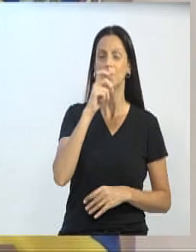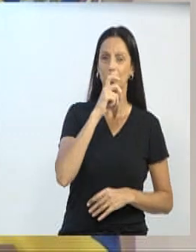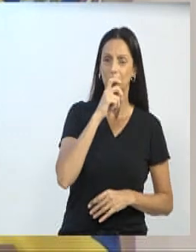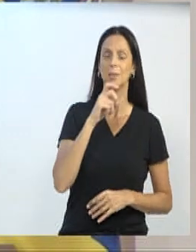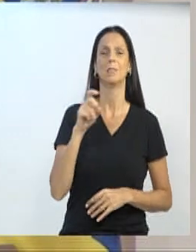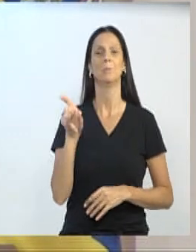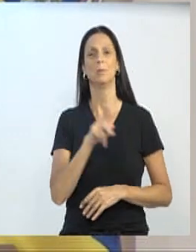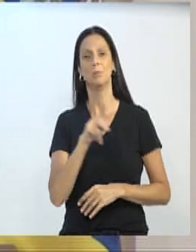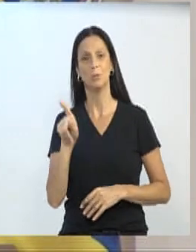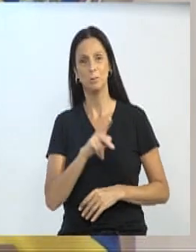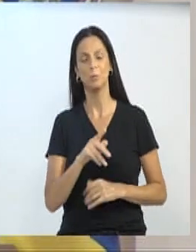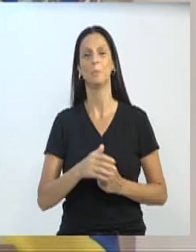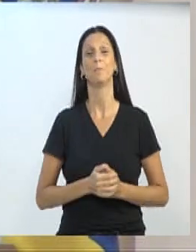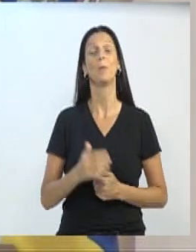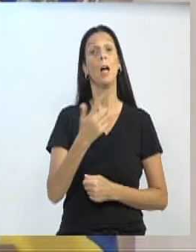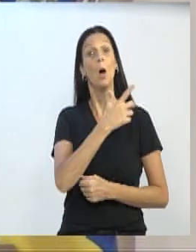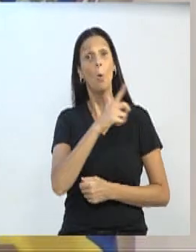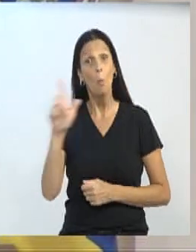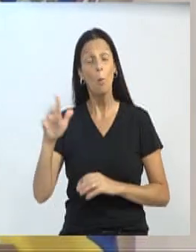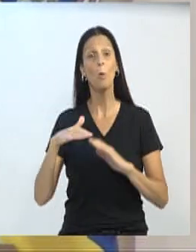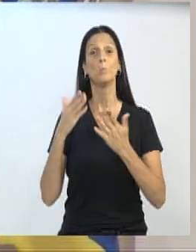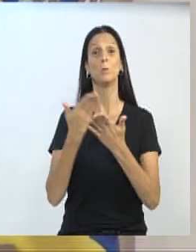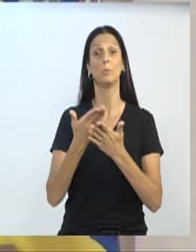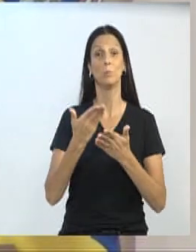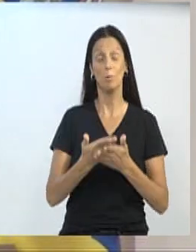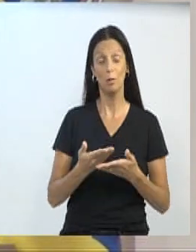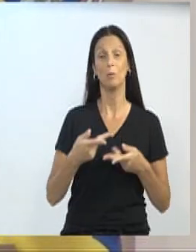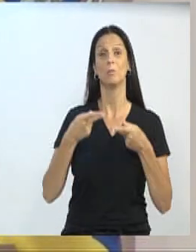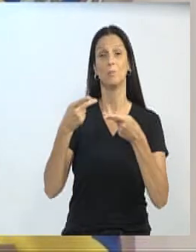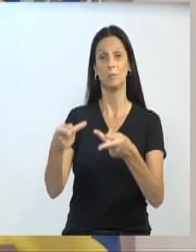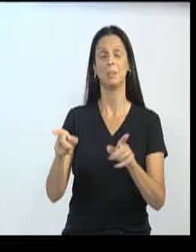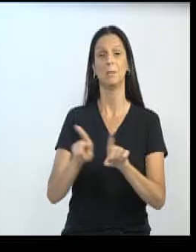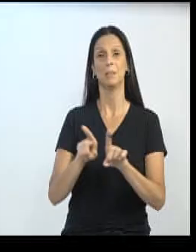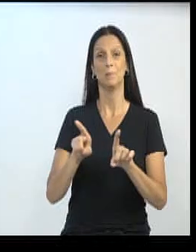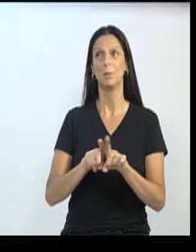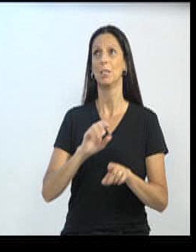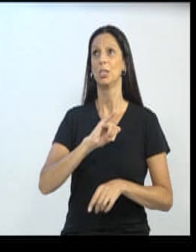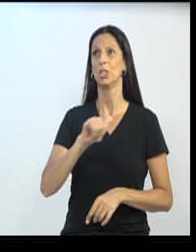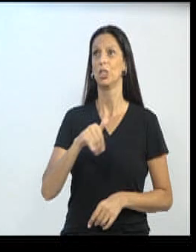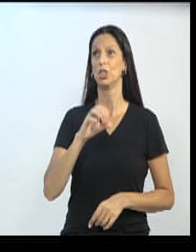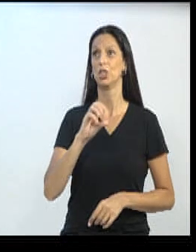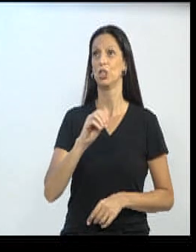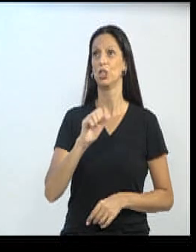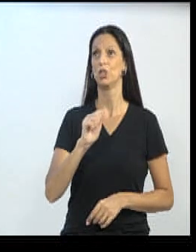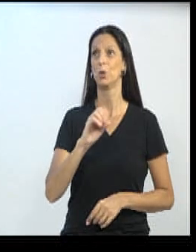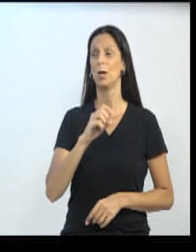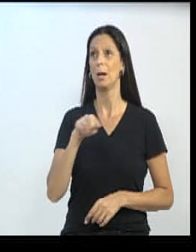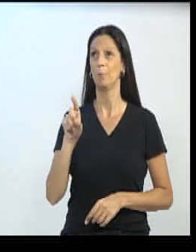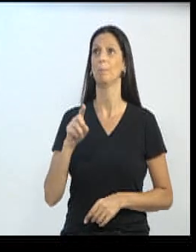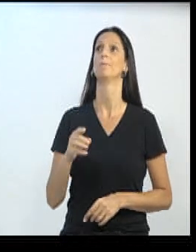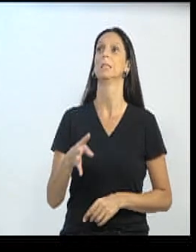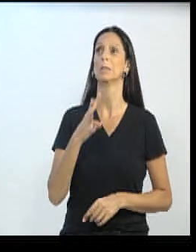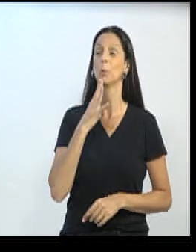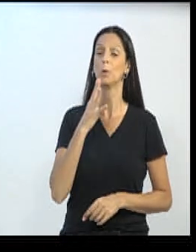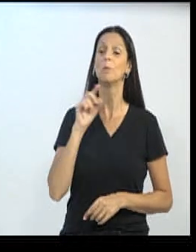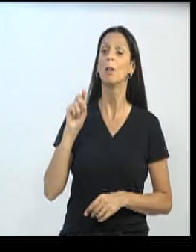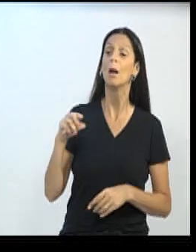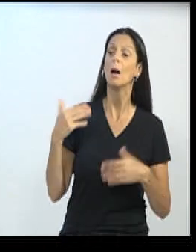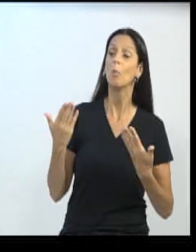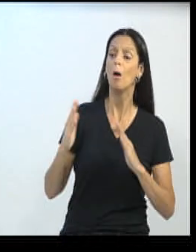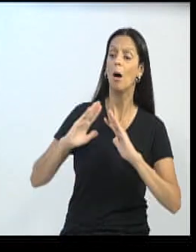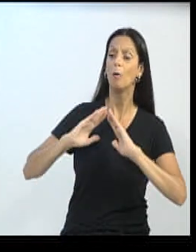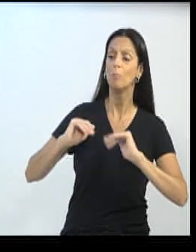Como estive no João Bertoldo Petry com a diretora Ivete que faz um belíssimo trabalho lá a gente esteve conhecendo as demandas realmente